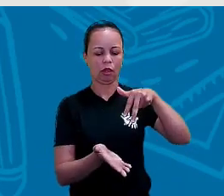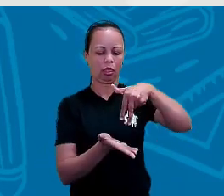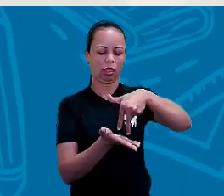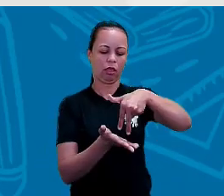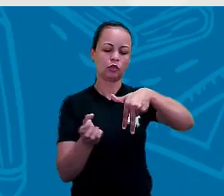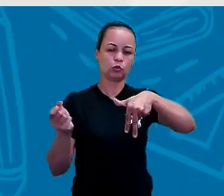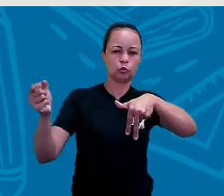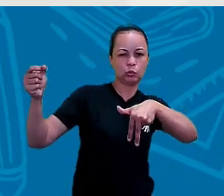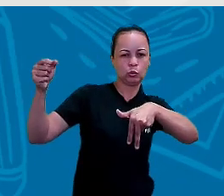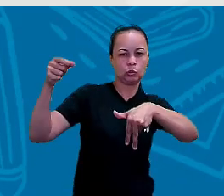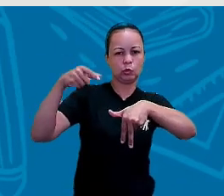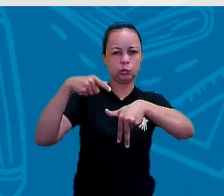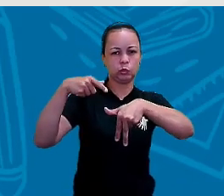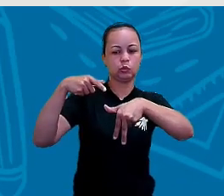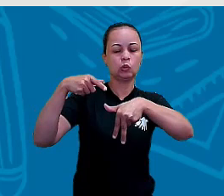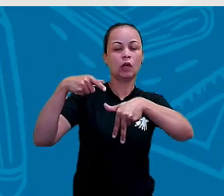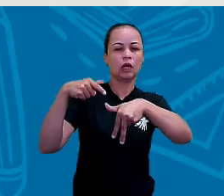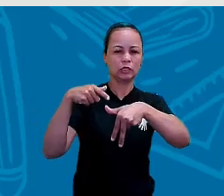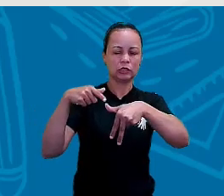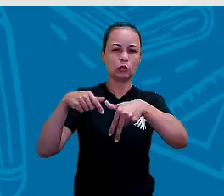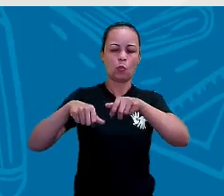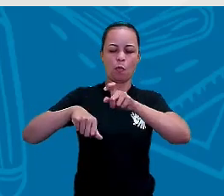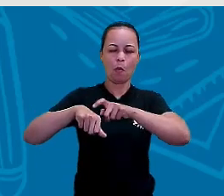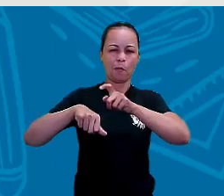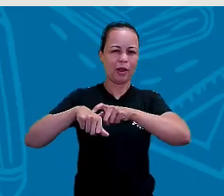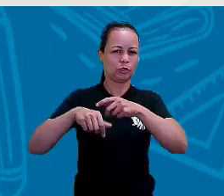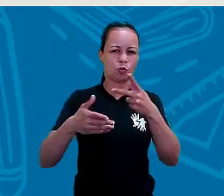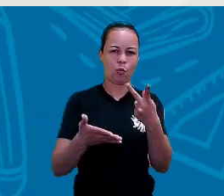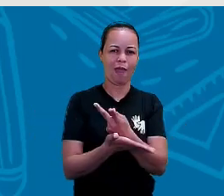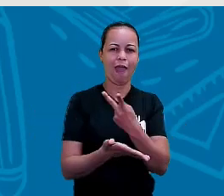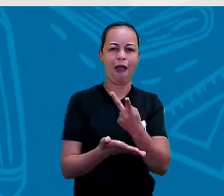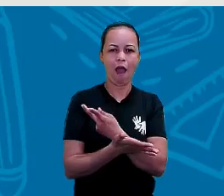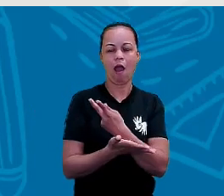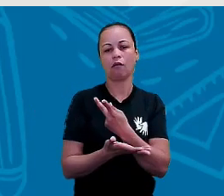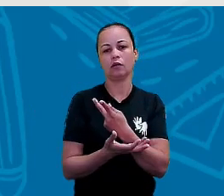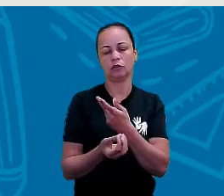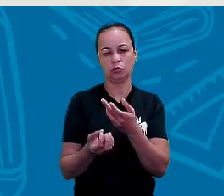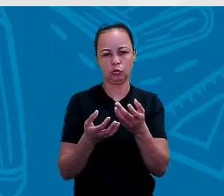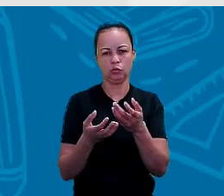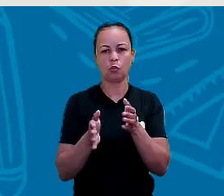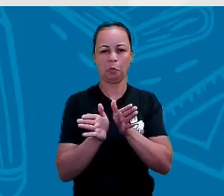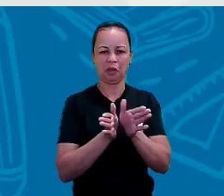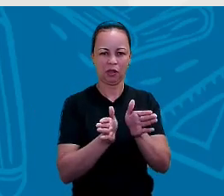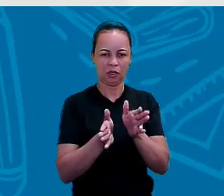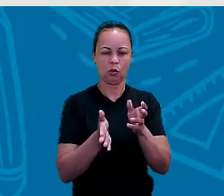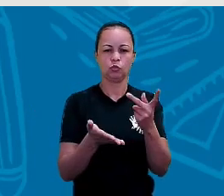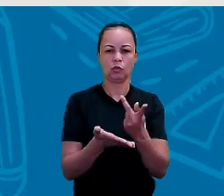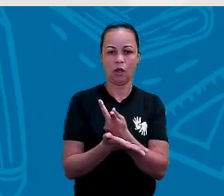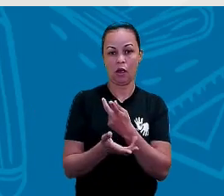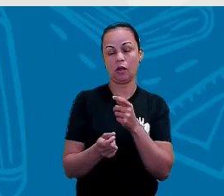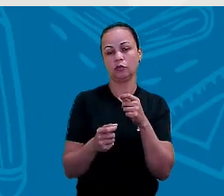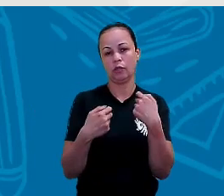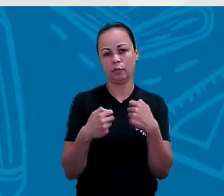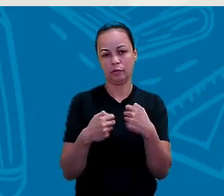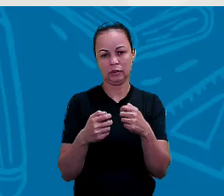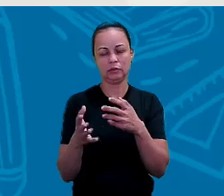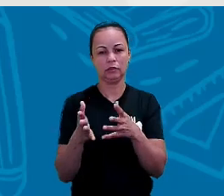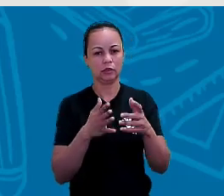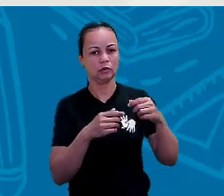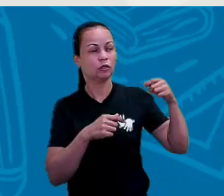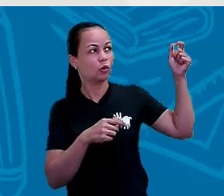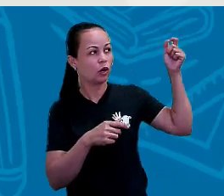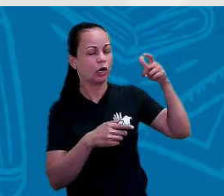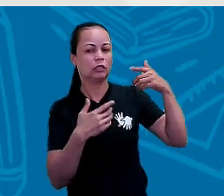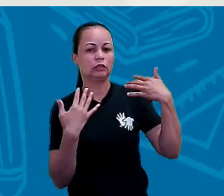em horários inadequados e numa quantidade inadequada, num período inadequado, a gente pode estar sofrendo aí